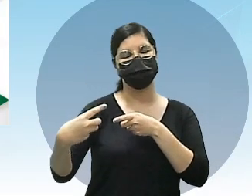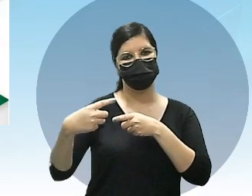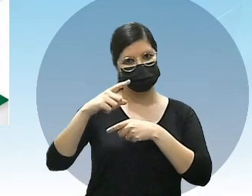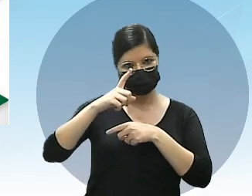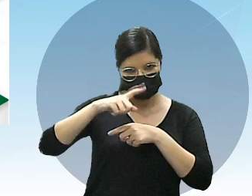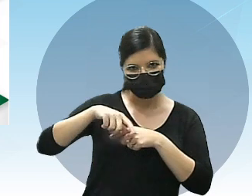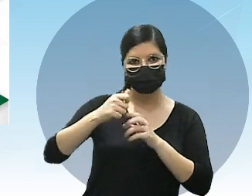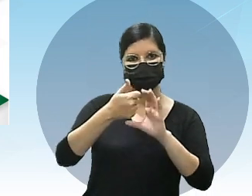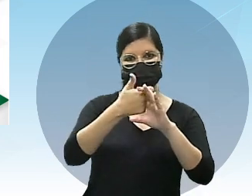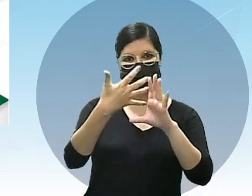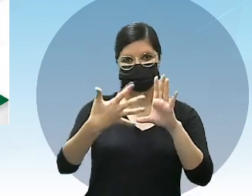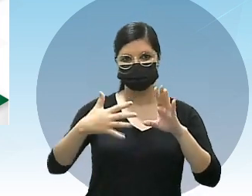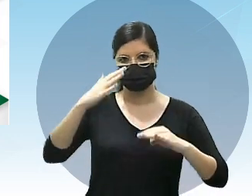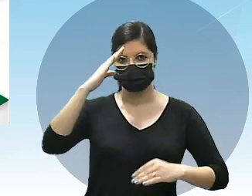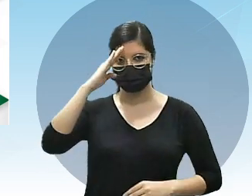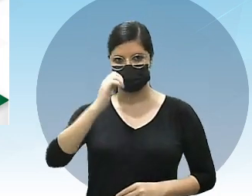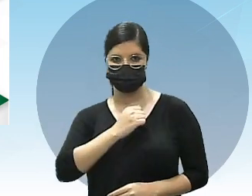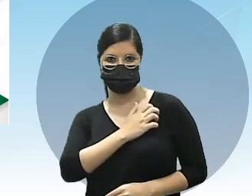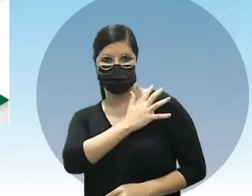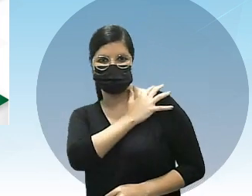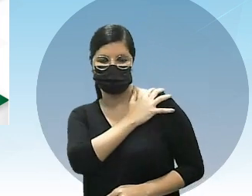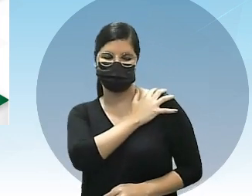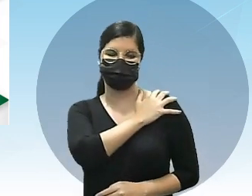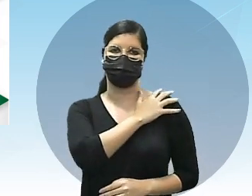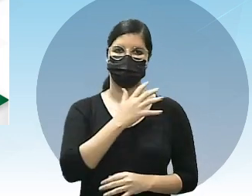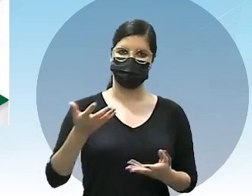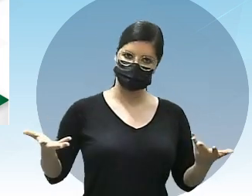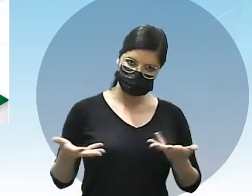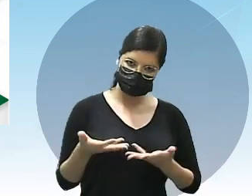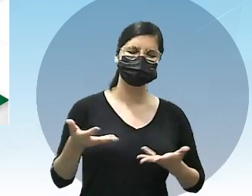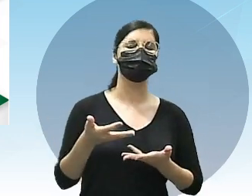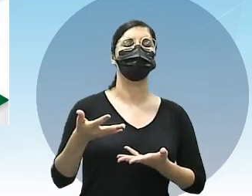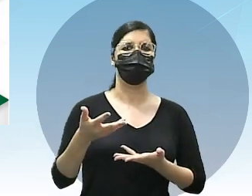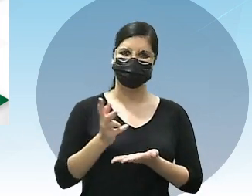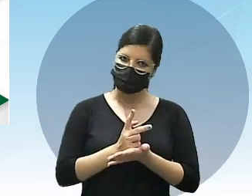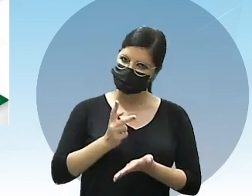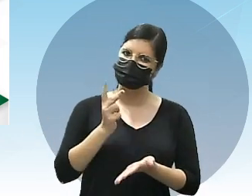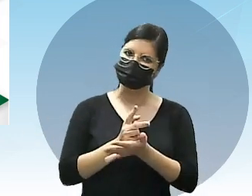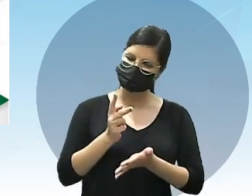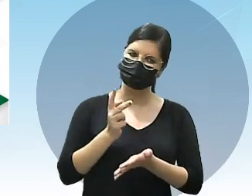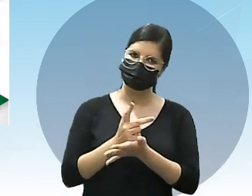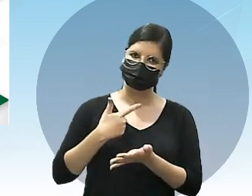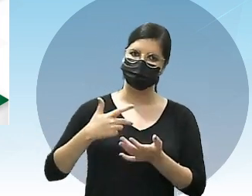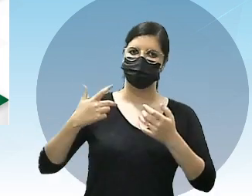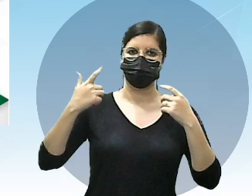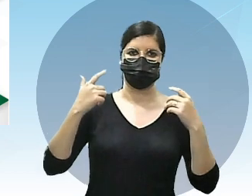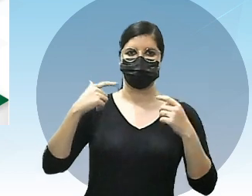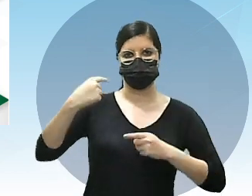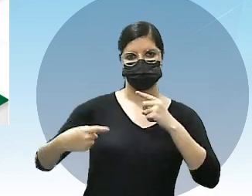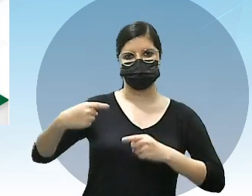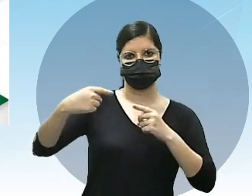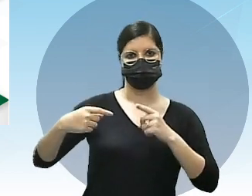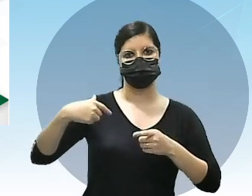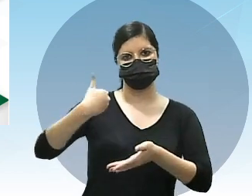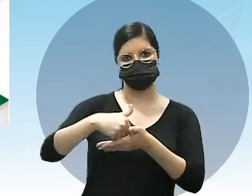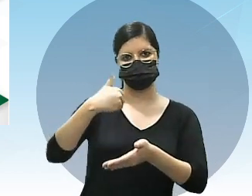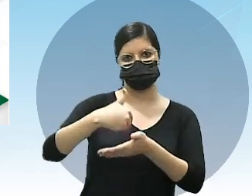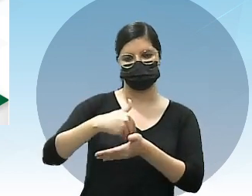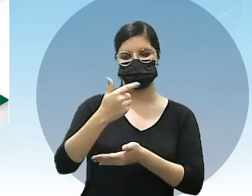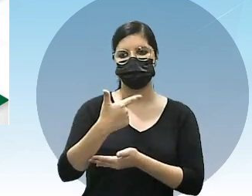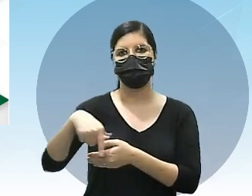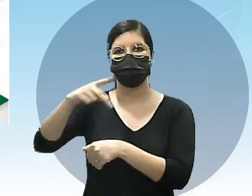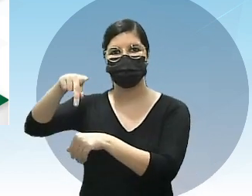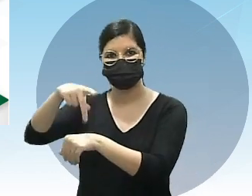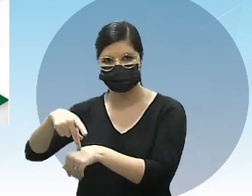ritual que eu tenho uma característica militar que era utilizado na guerra e eles hoje fazem isso sempre que vão jogar contra um time de um outro país